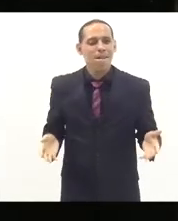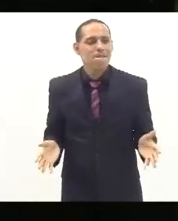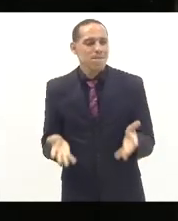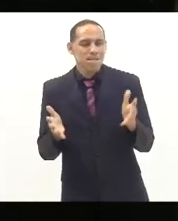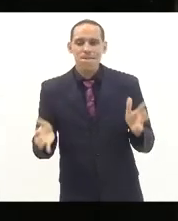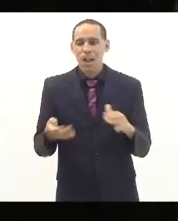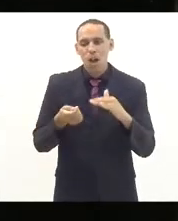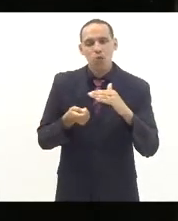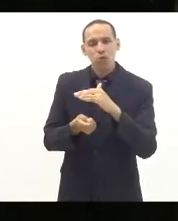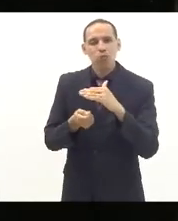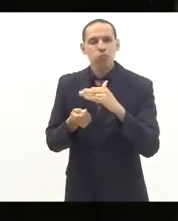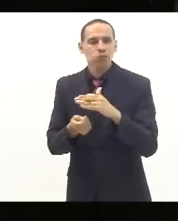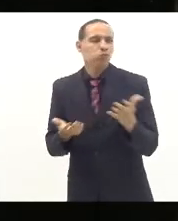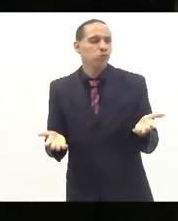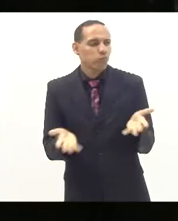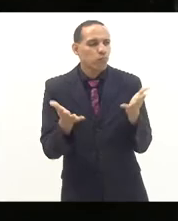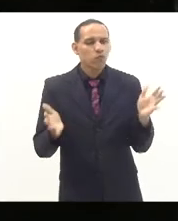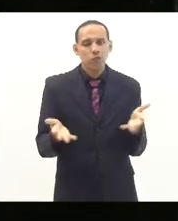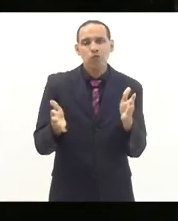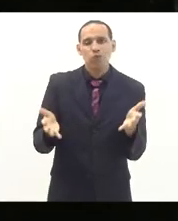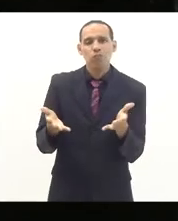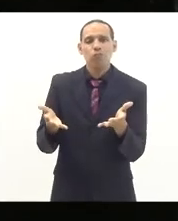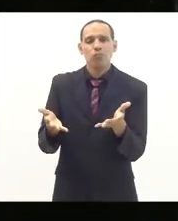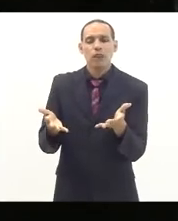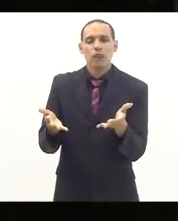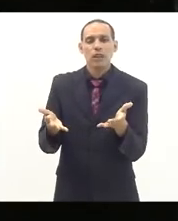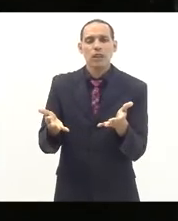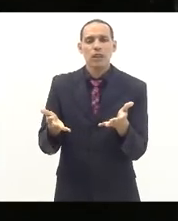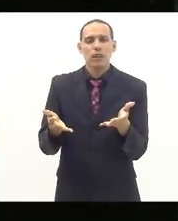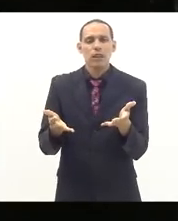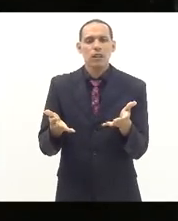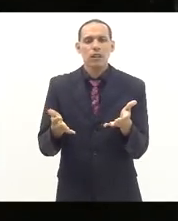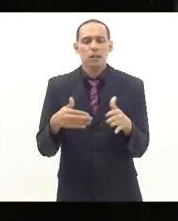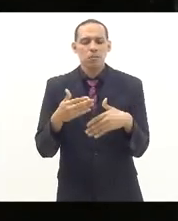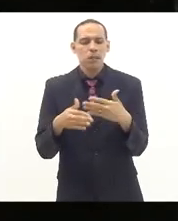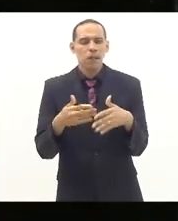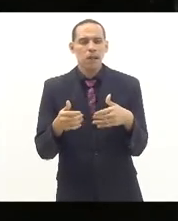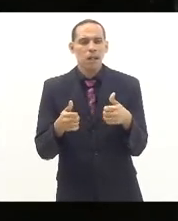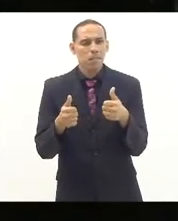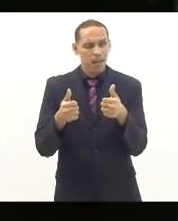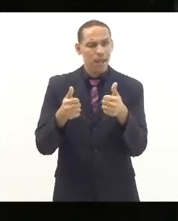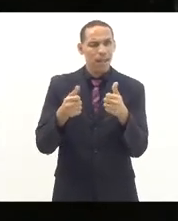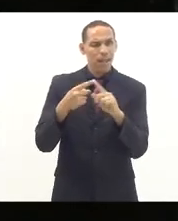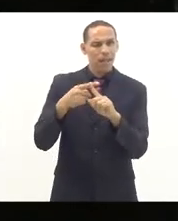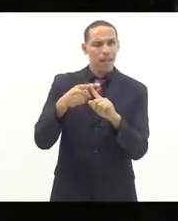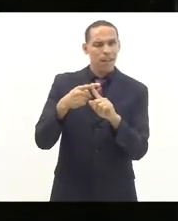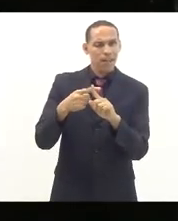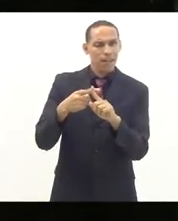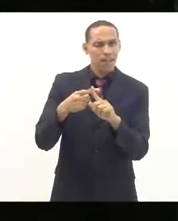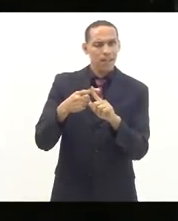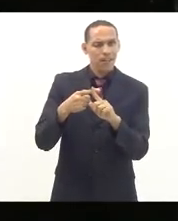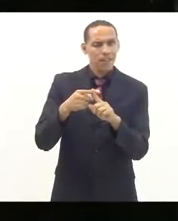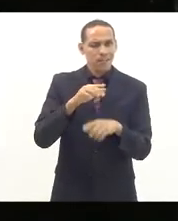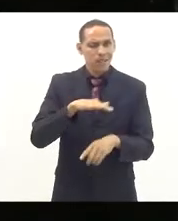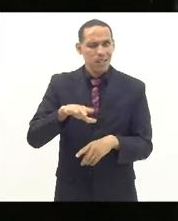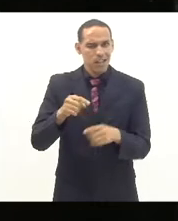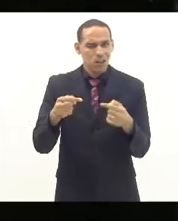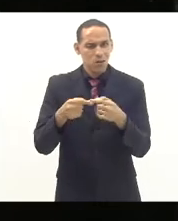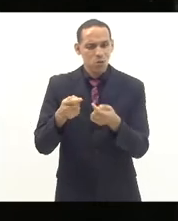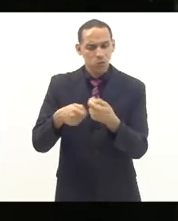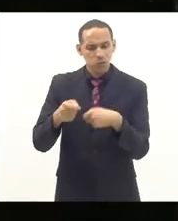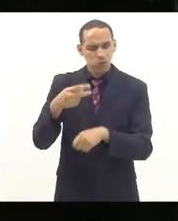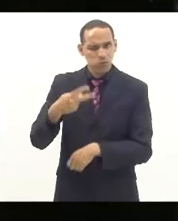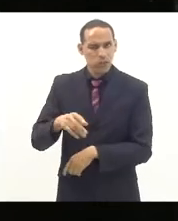incentivo que são dadas de alguma maneira tá sendo é uma repercussão positiva no âmbito da economia